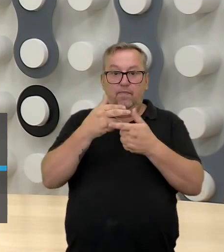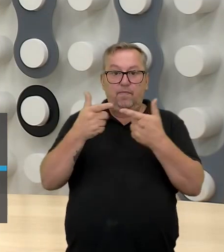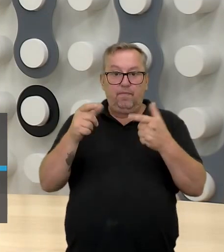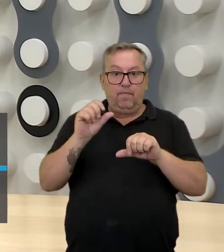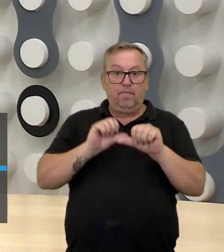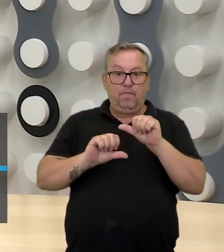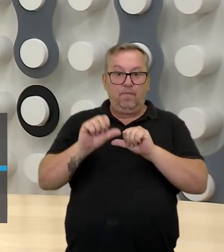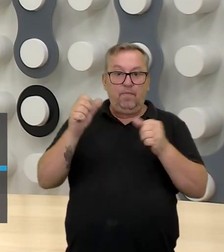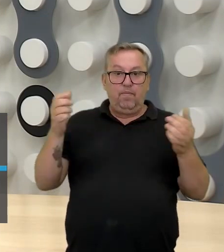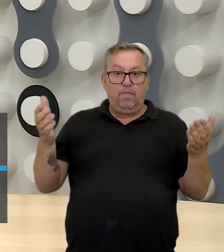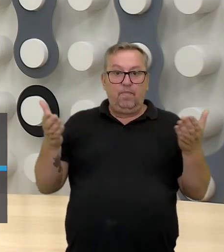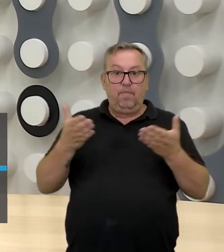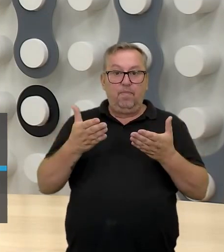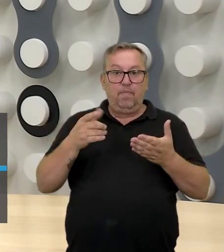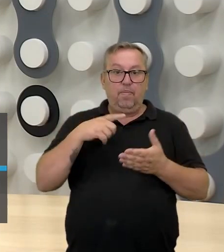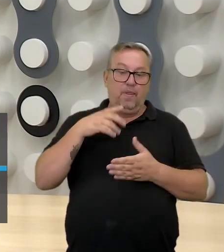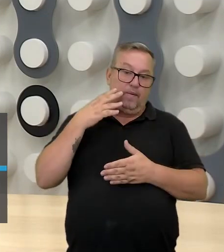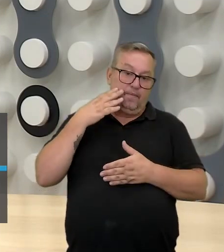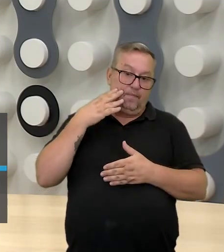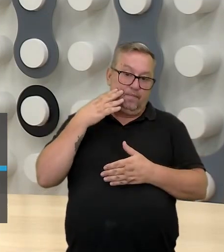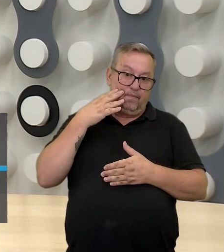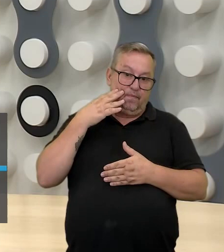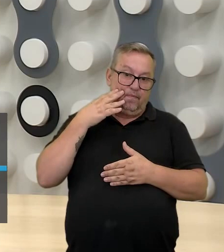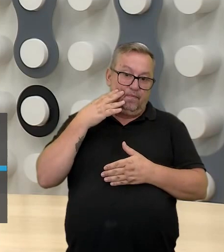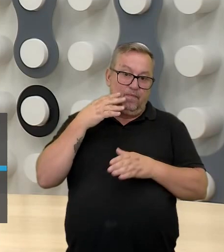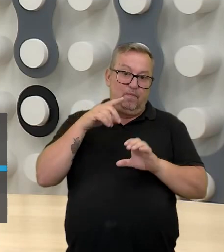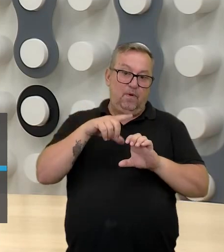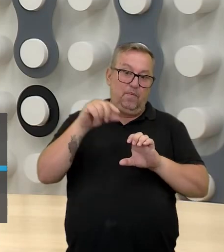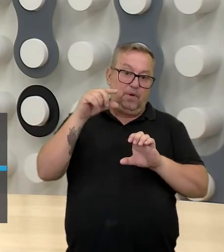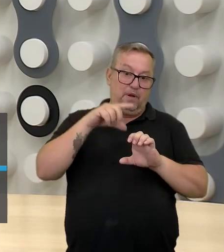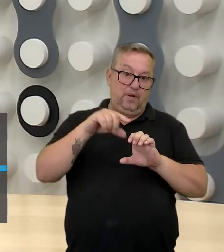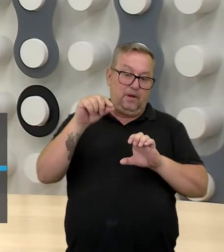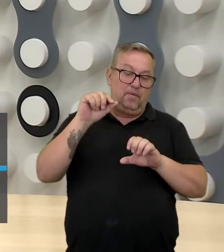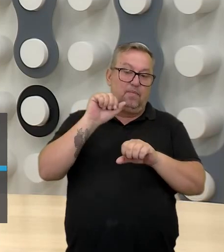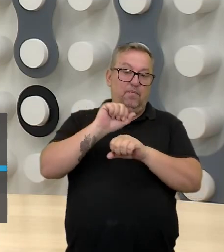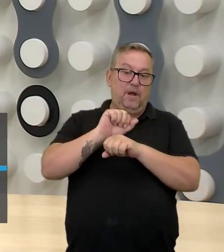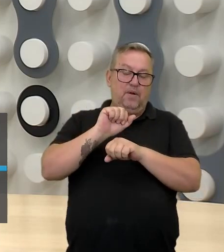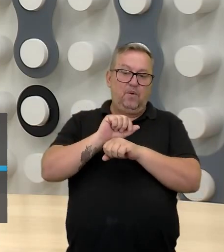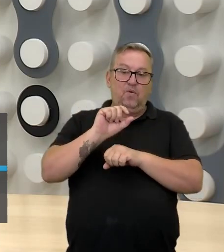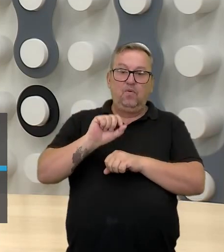e hoje, né? Como a gente já sabe, né? Empreender deixou de ser só aquela